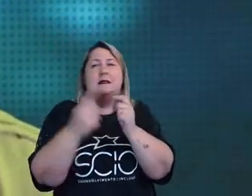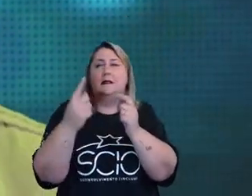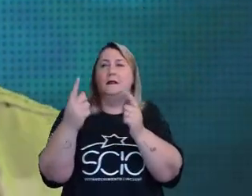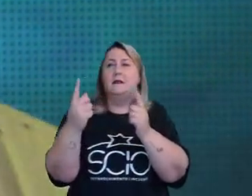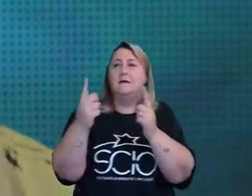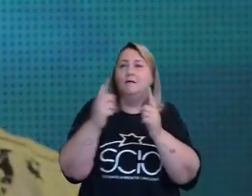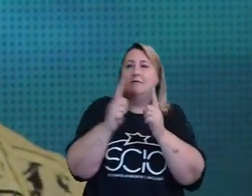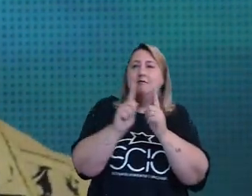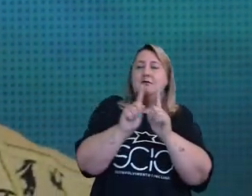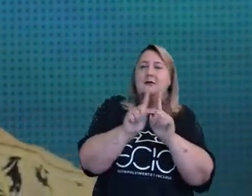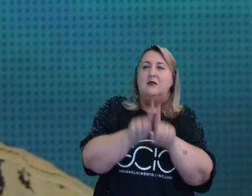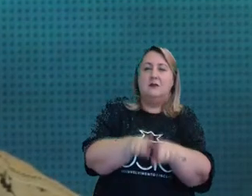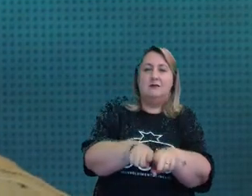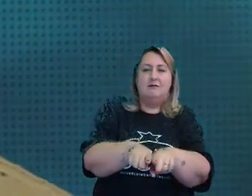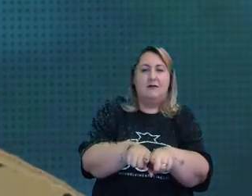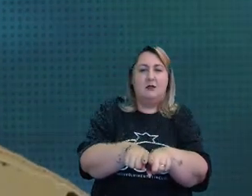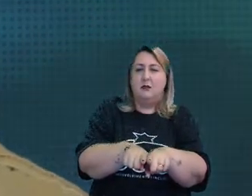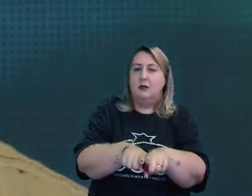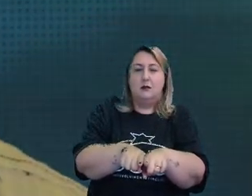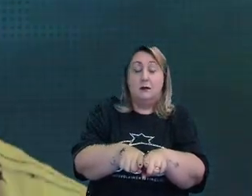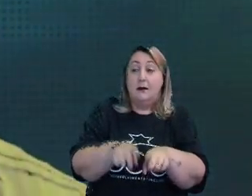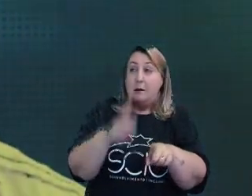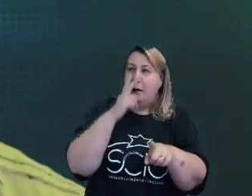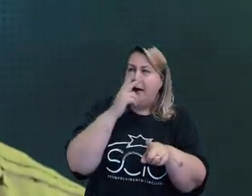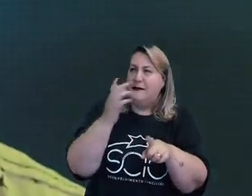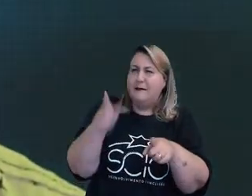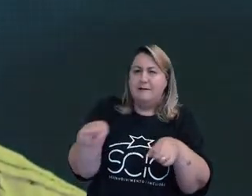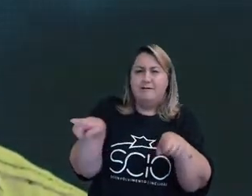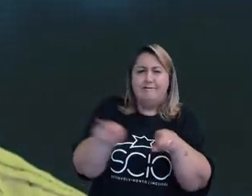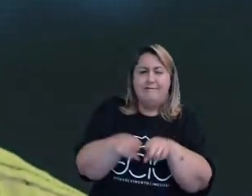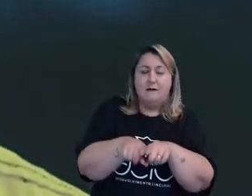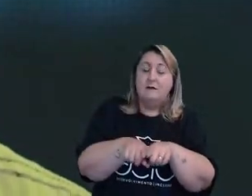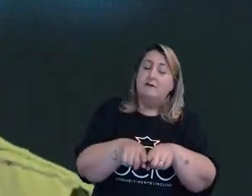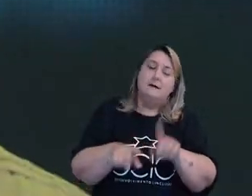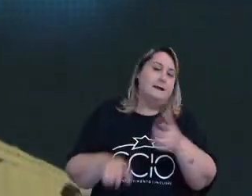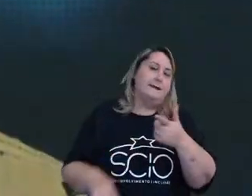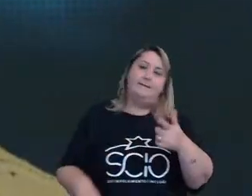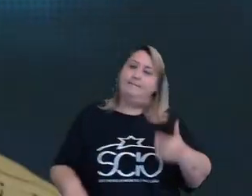quem ama, na impressão que ela vem a se